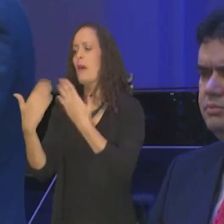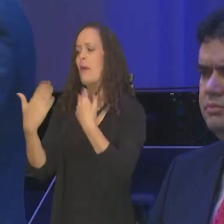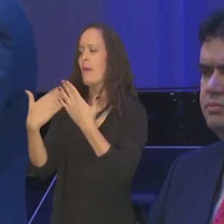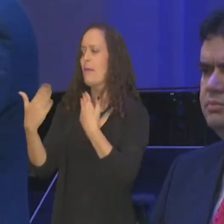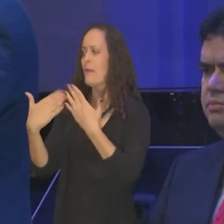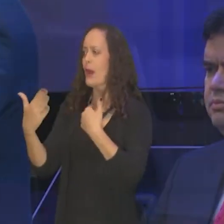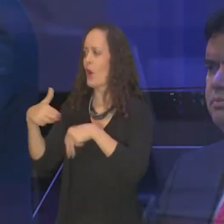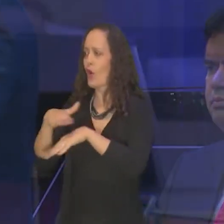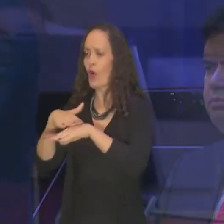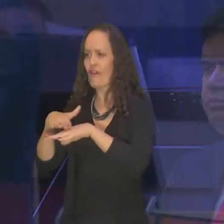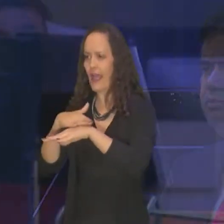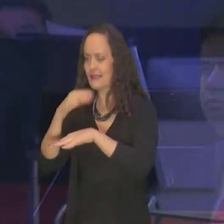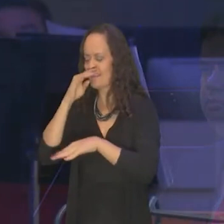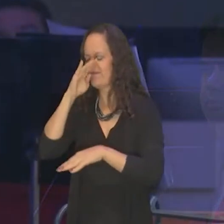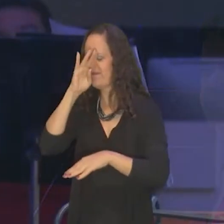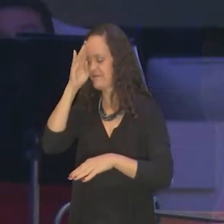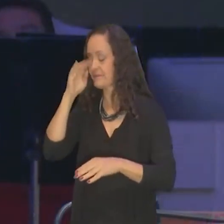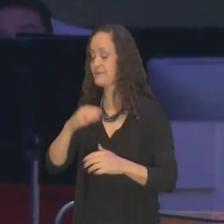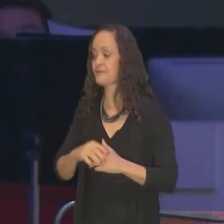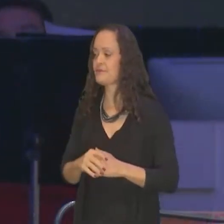tem alguma